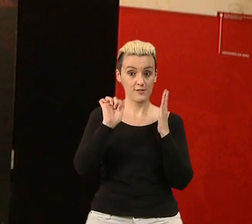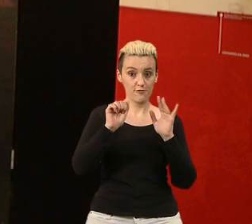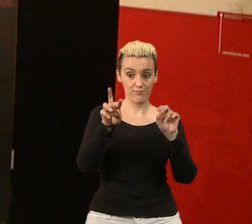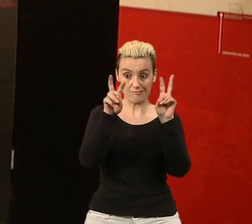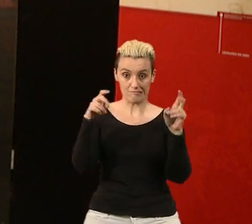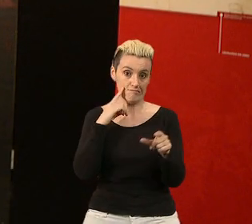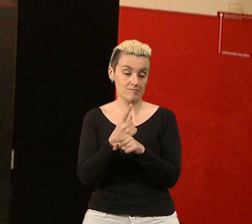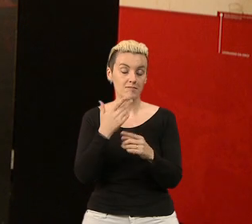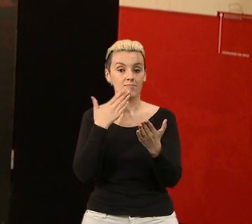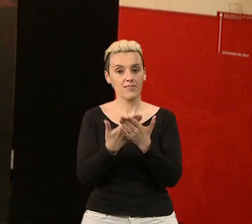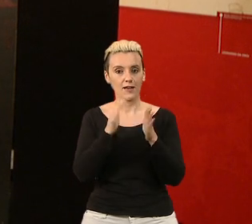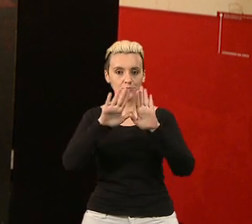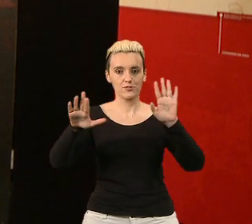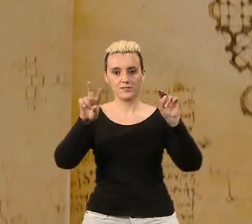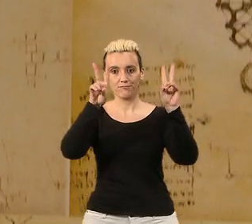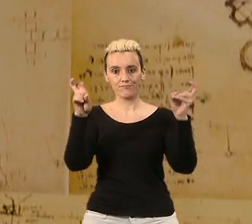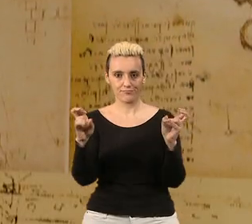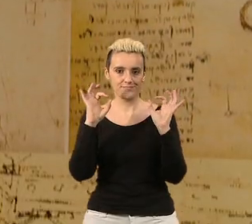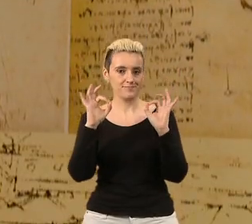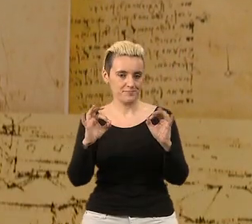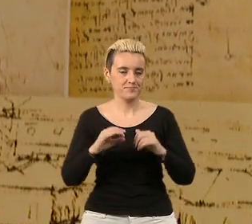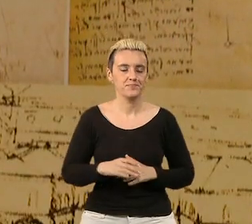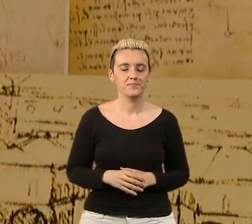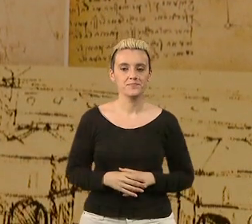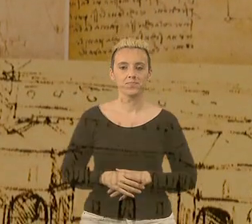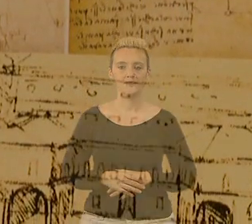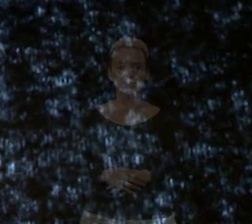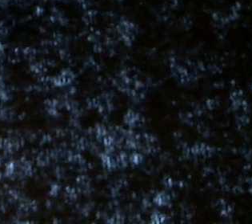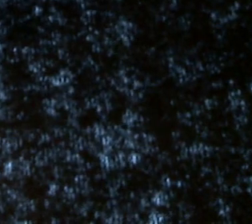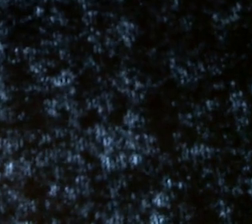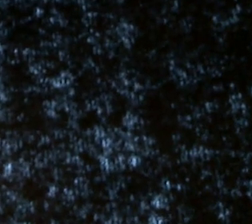do Leonardo para dar título à exposição.